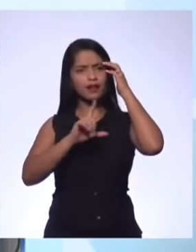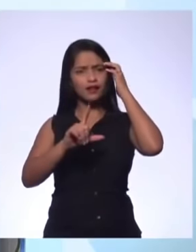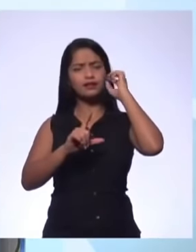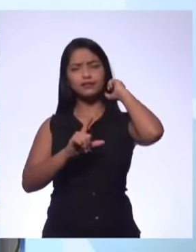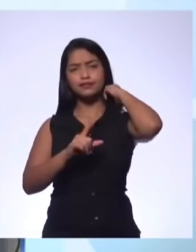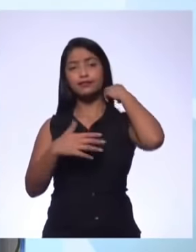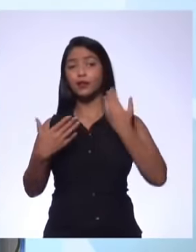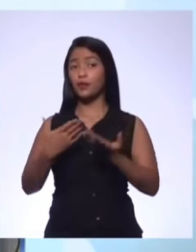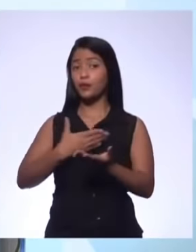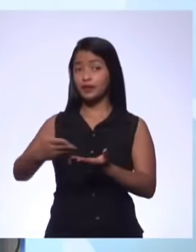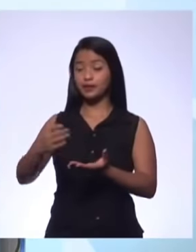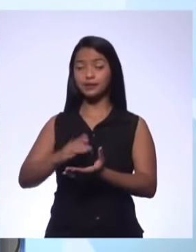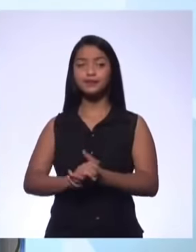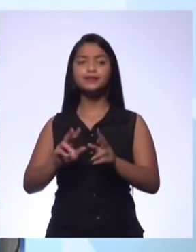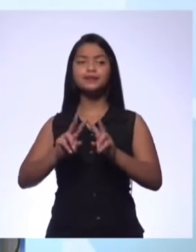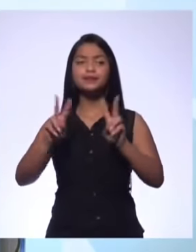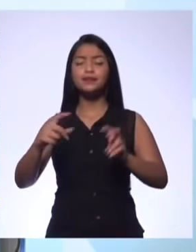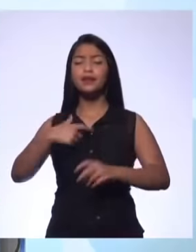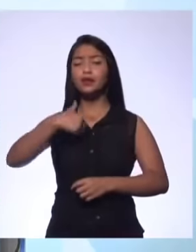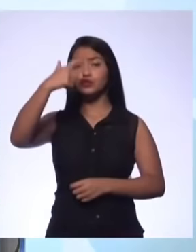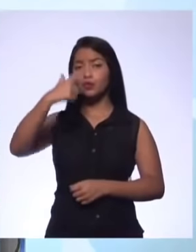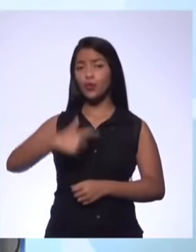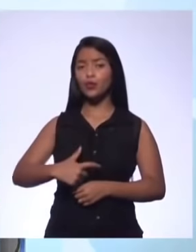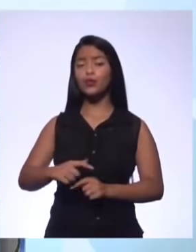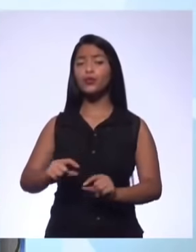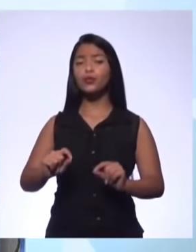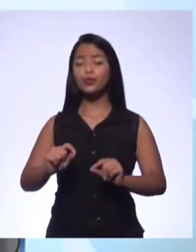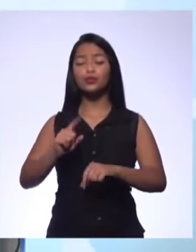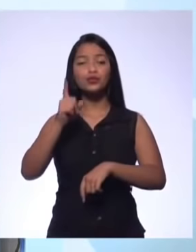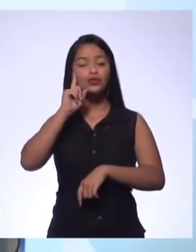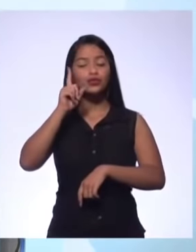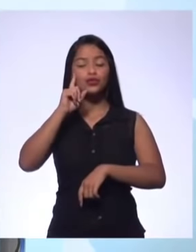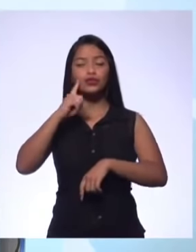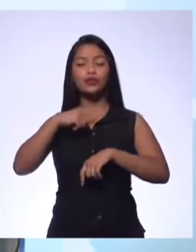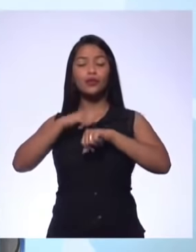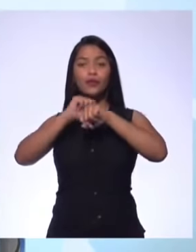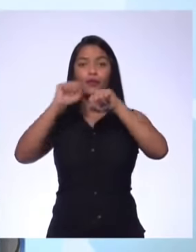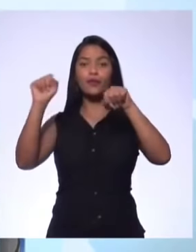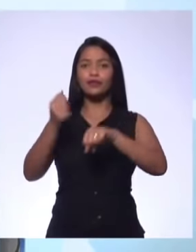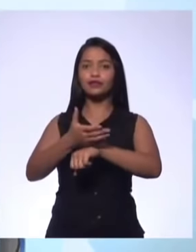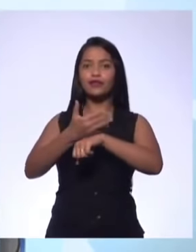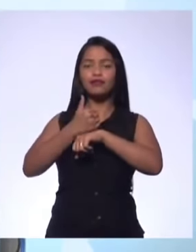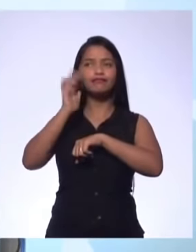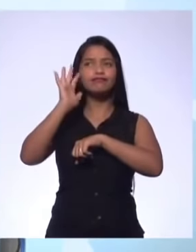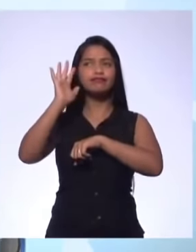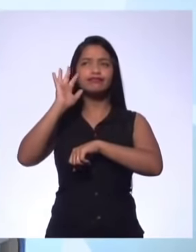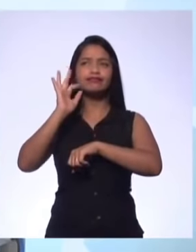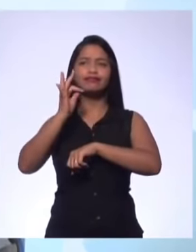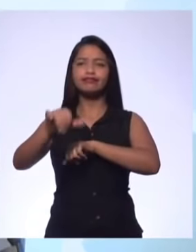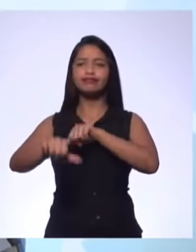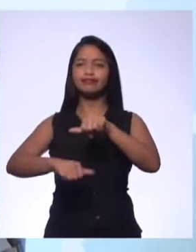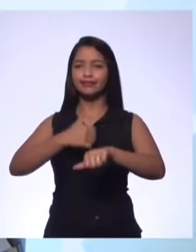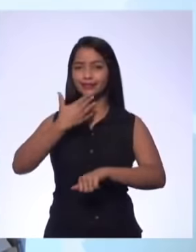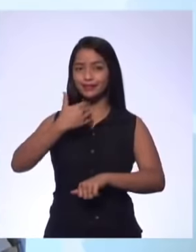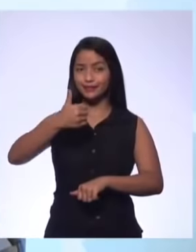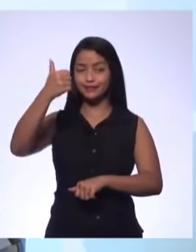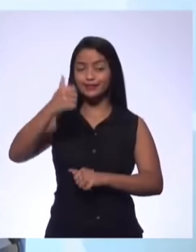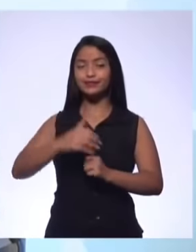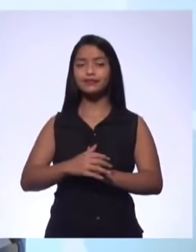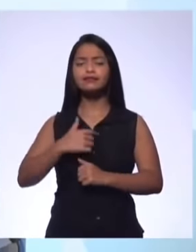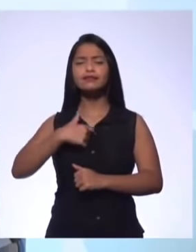poeminha. Eu sou quem acorda cedo todos os dias sonhando com um futuro melhor. Eu sou quem entende as entrelinhas